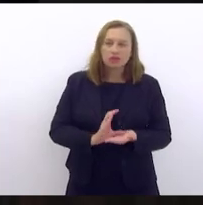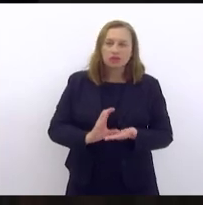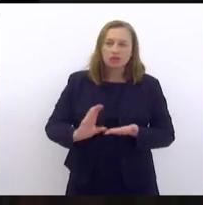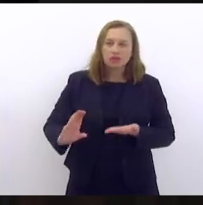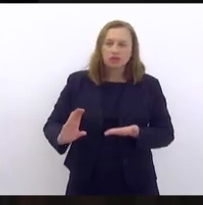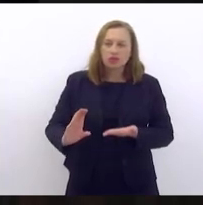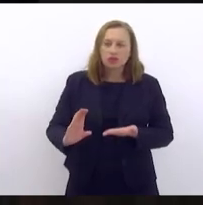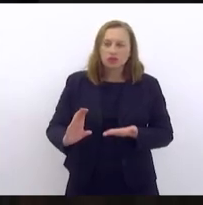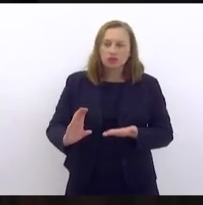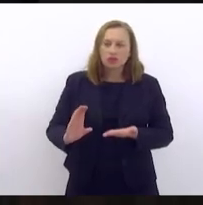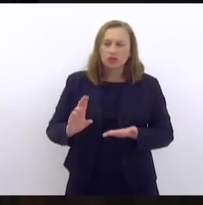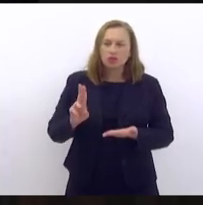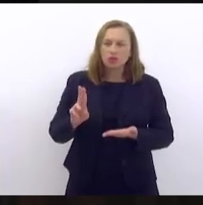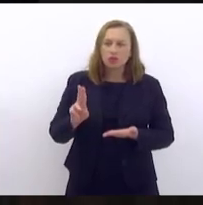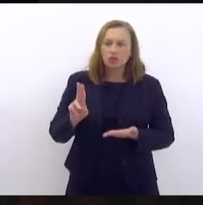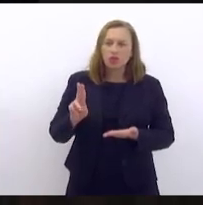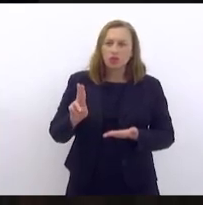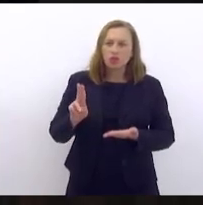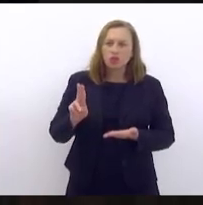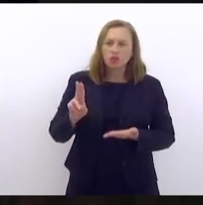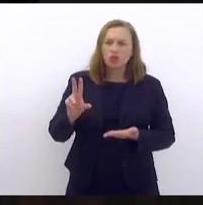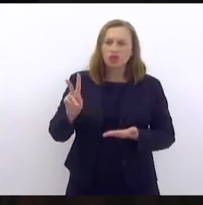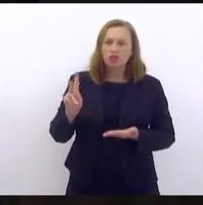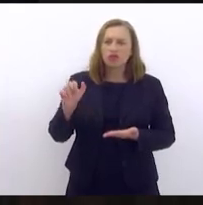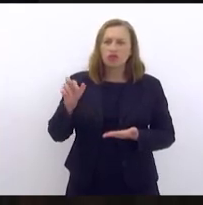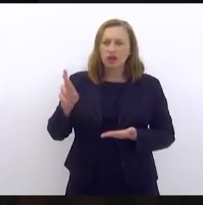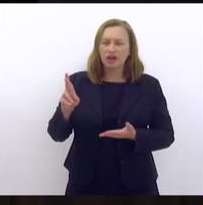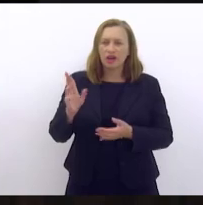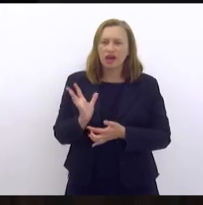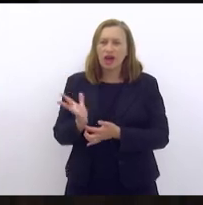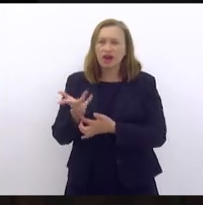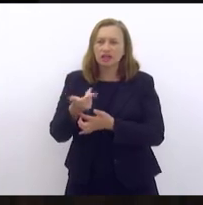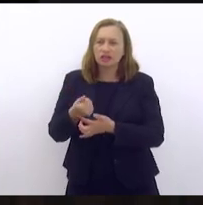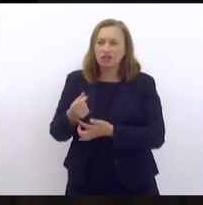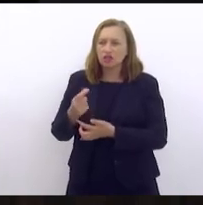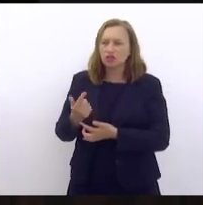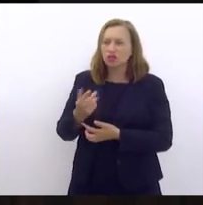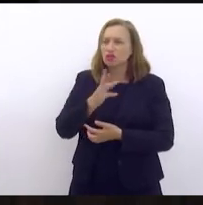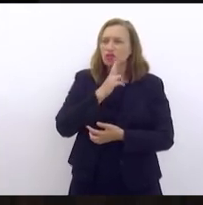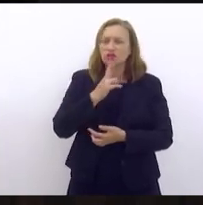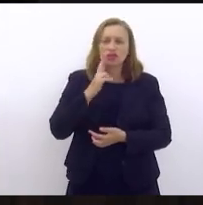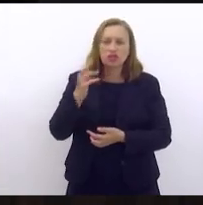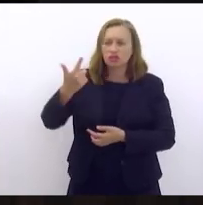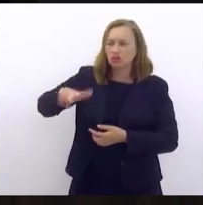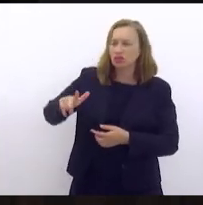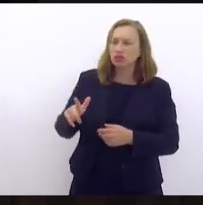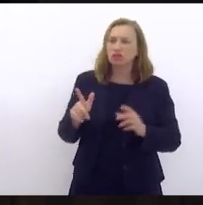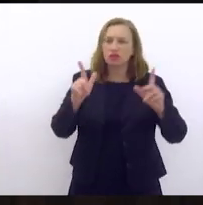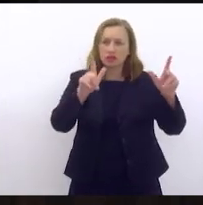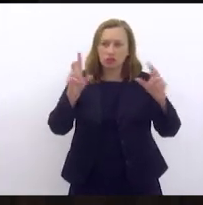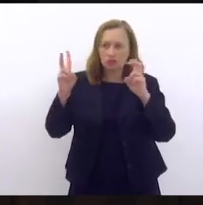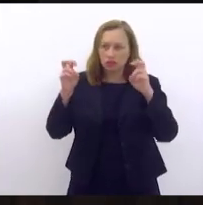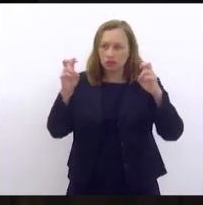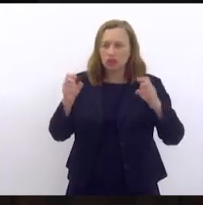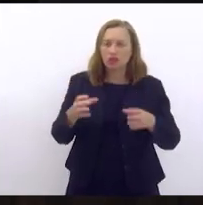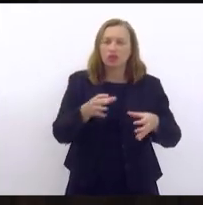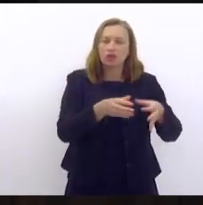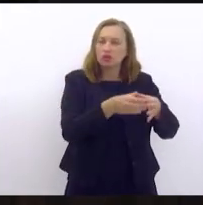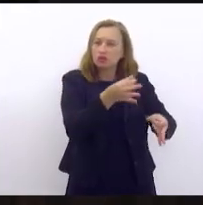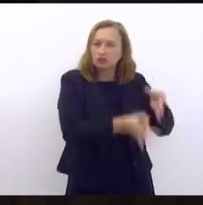artístico cobrado por bares e restaurantes e dá outras providências. Pareceres das comissões Constituição e Justiça